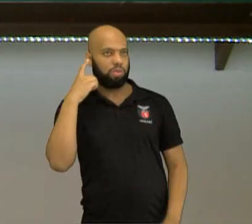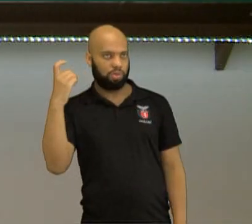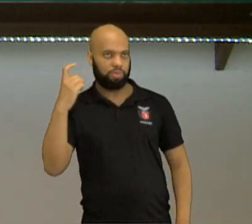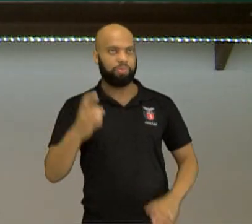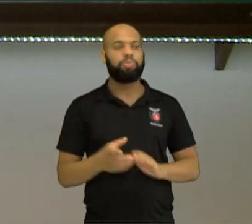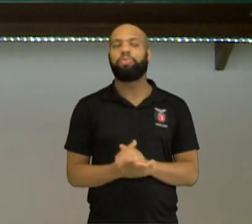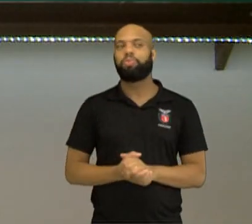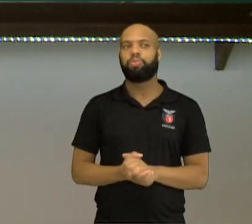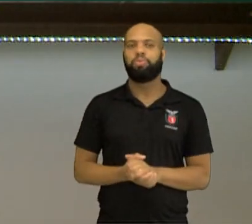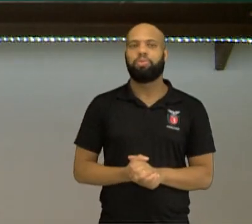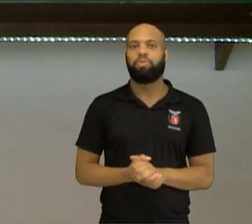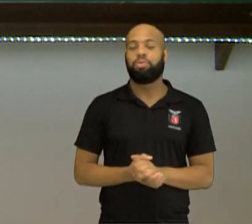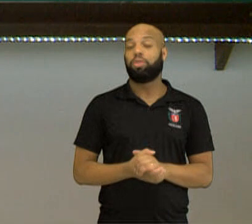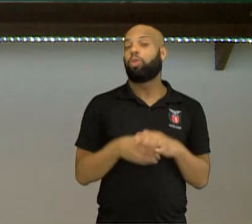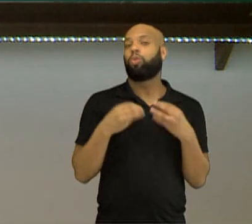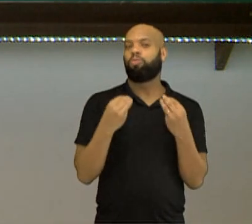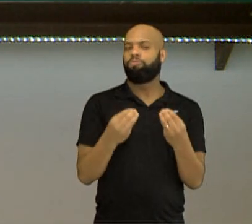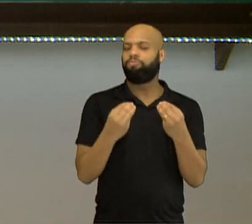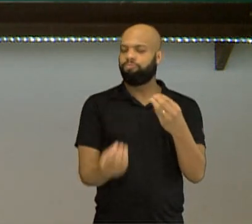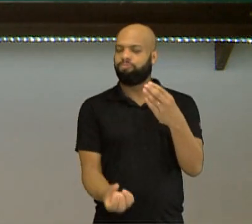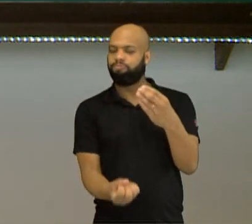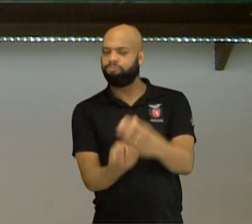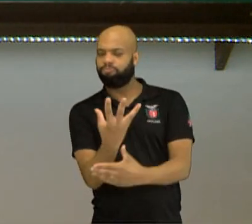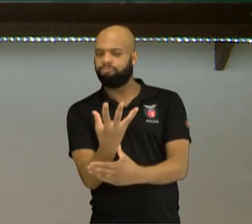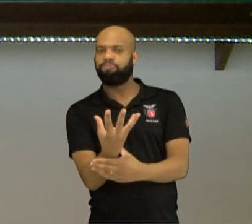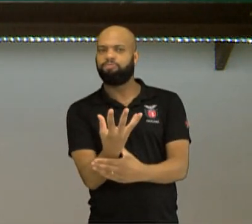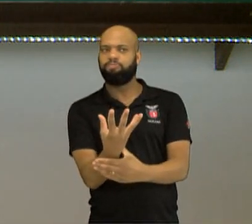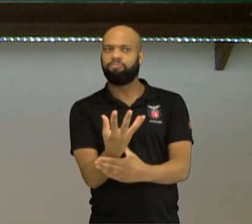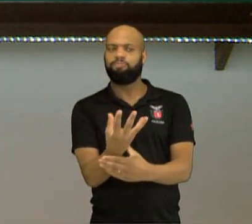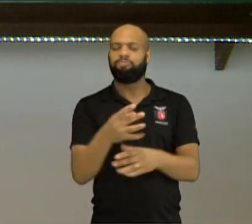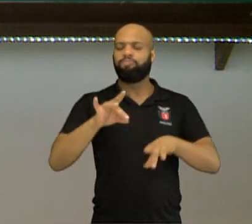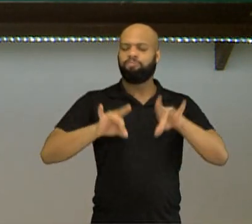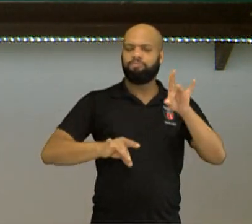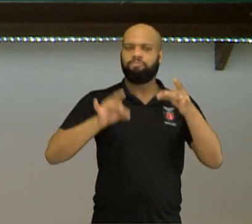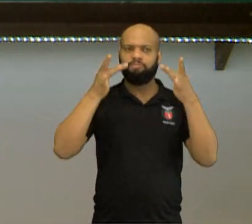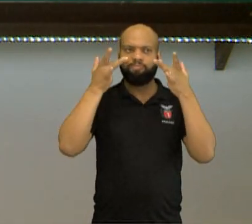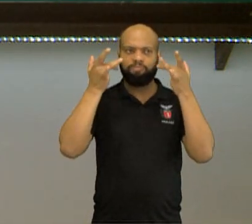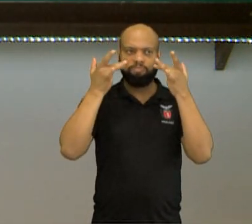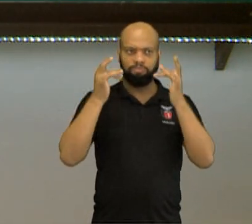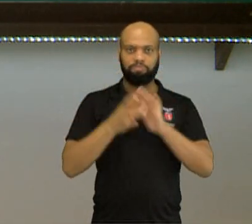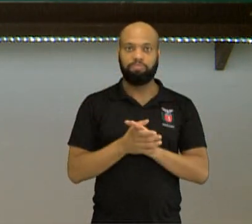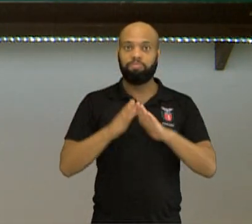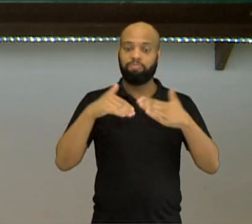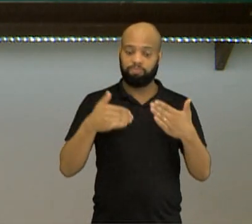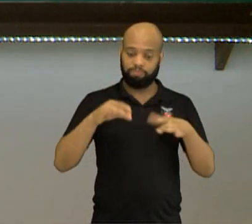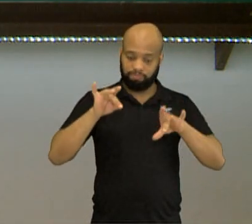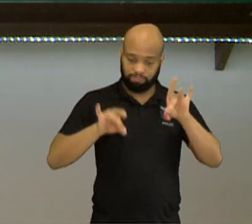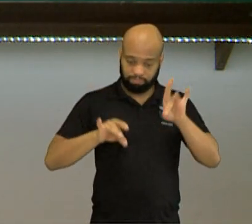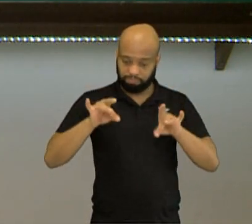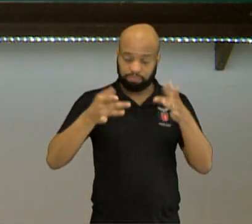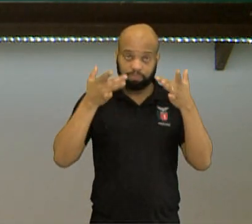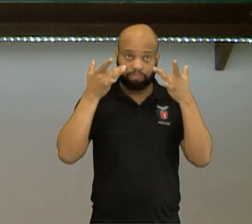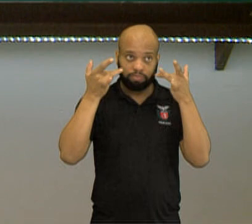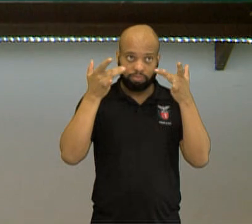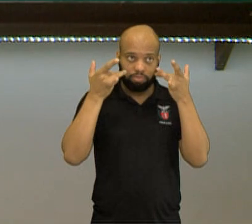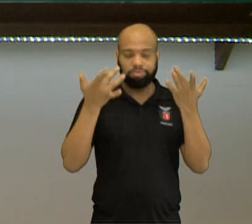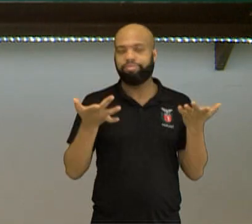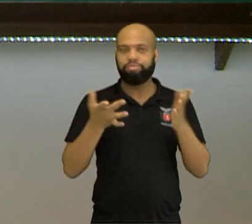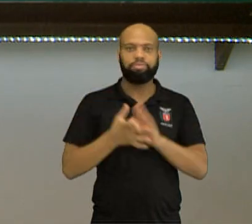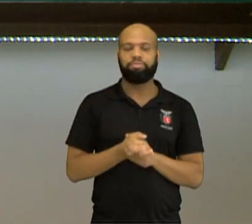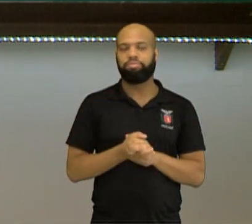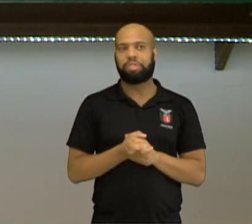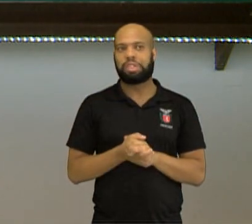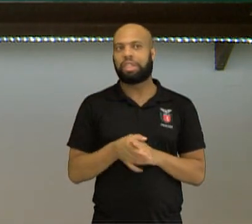Bom, e como que surgiu o teatro? É lógico que o teatro, ele